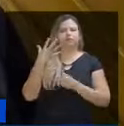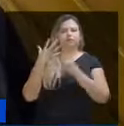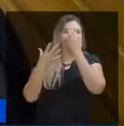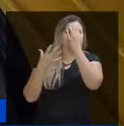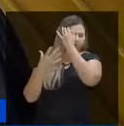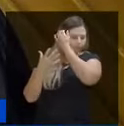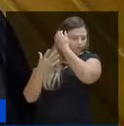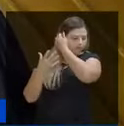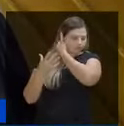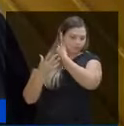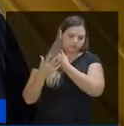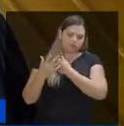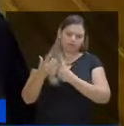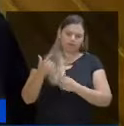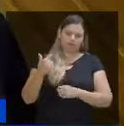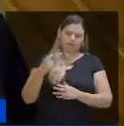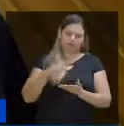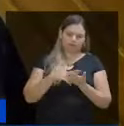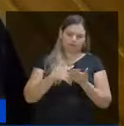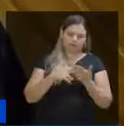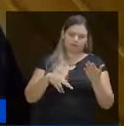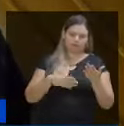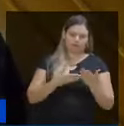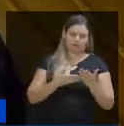determinação do nobre relator,